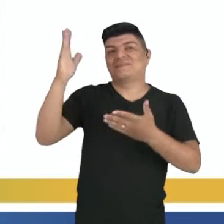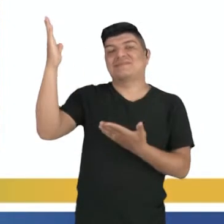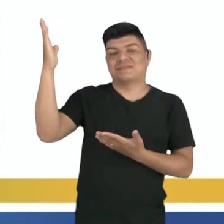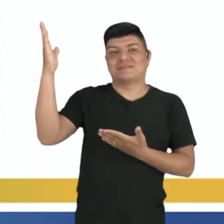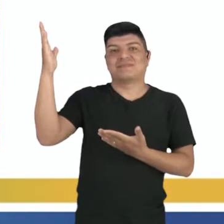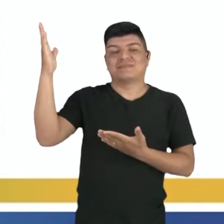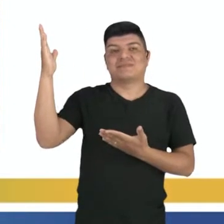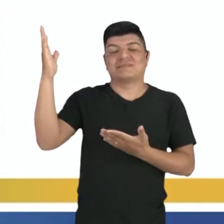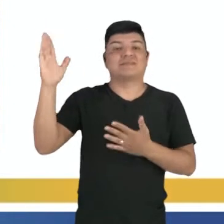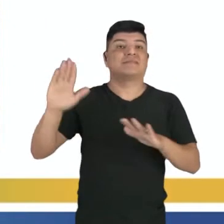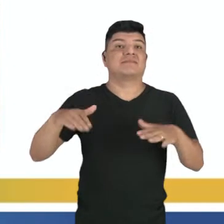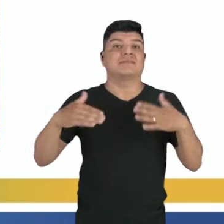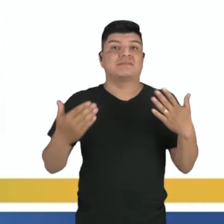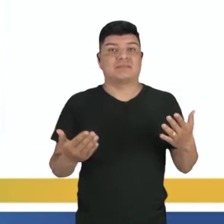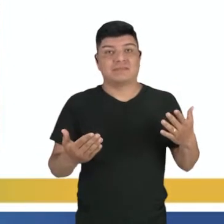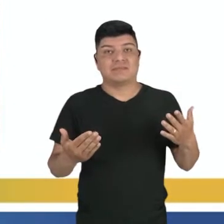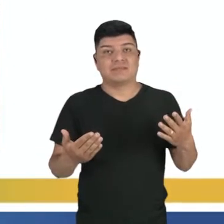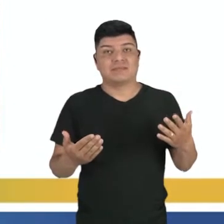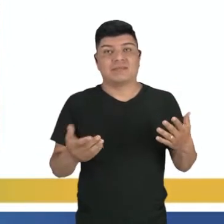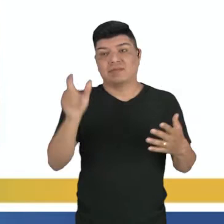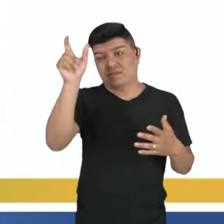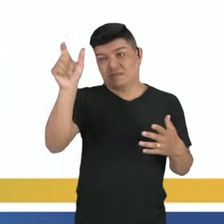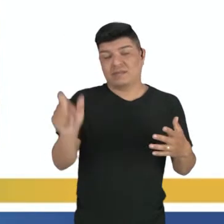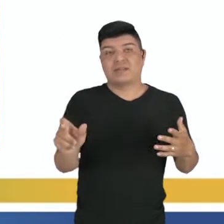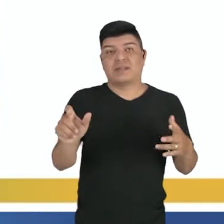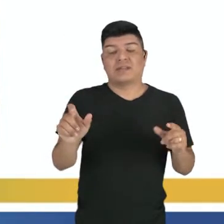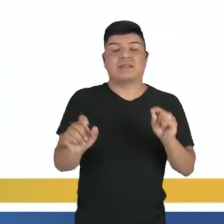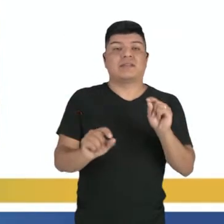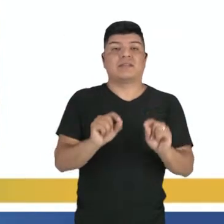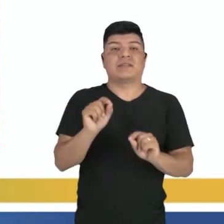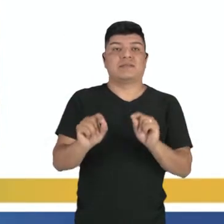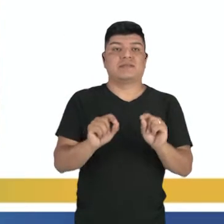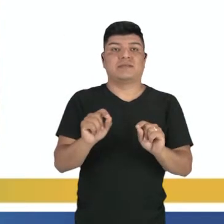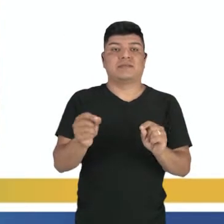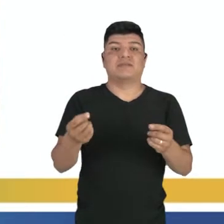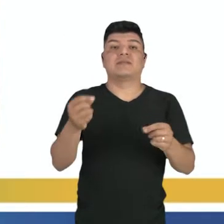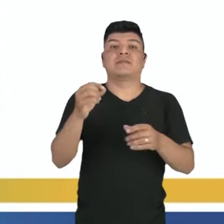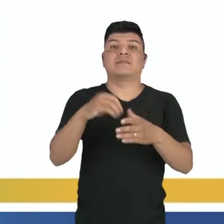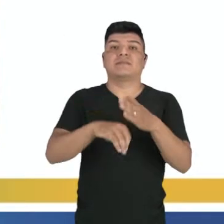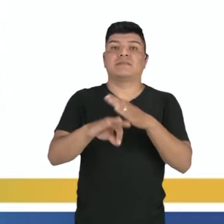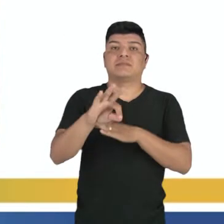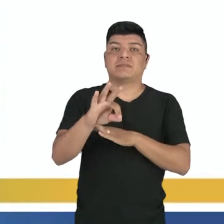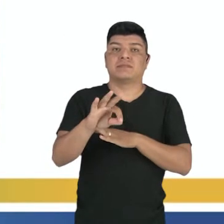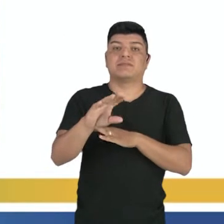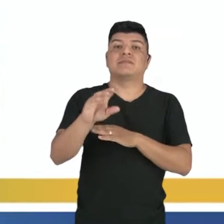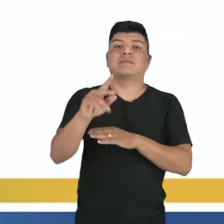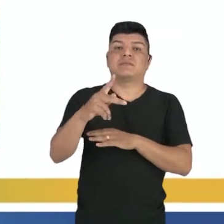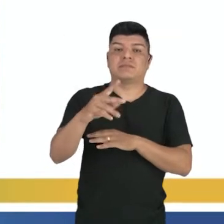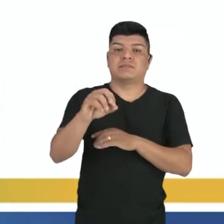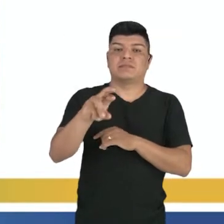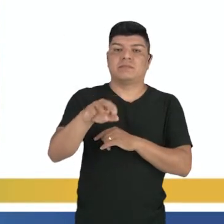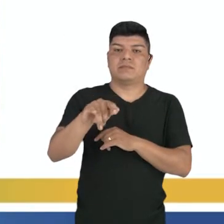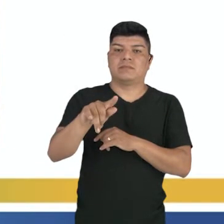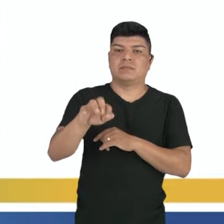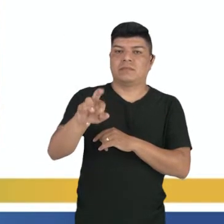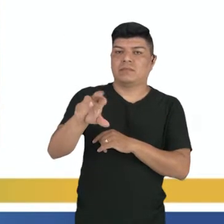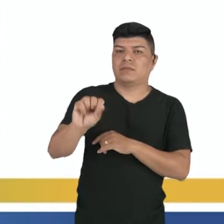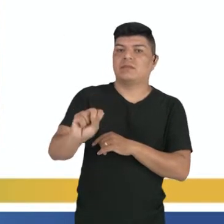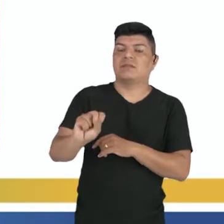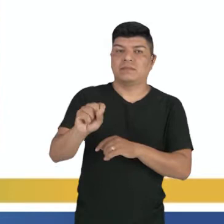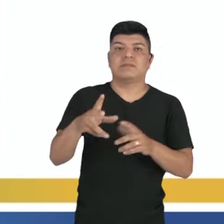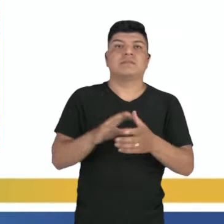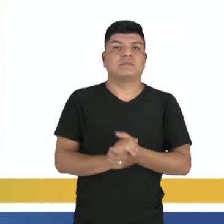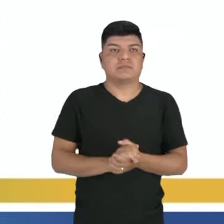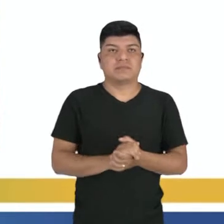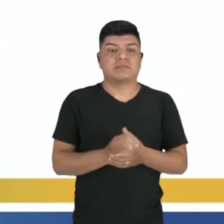a que fila ele pertence ou que tipo de ser ele é, nós veríamos que ele se encaixa no grupo dos poríferos. E eles surgiram